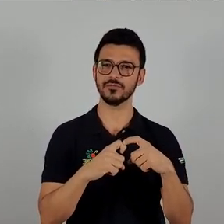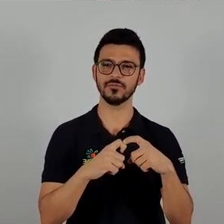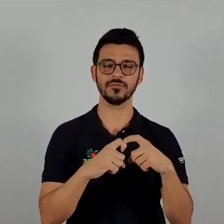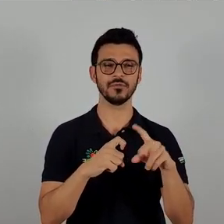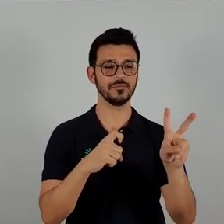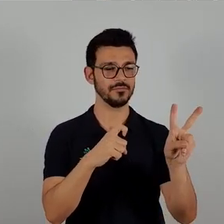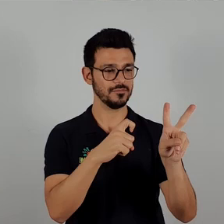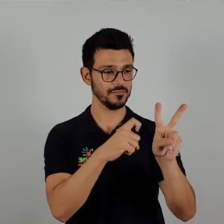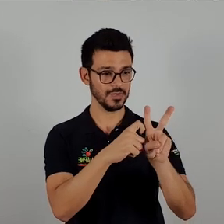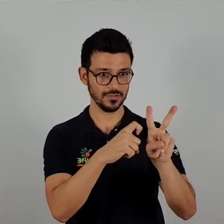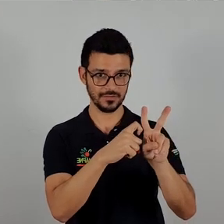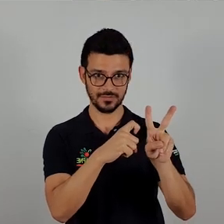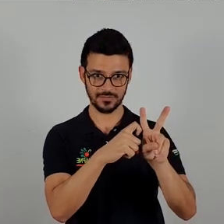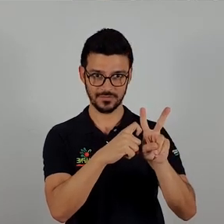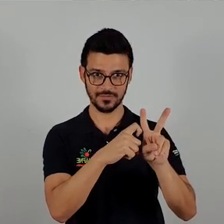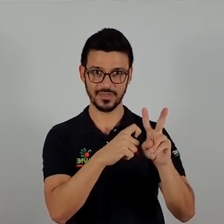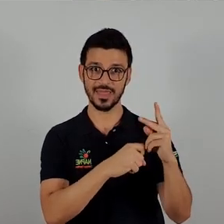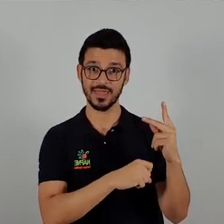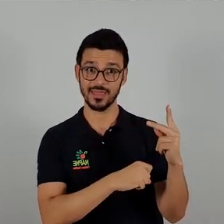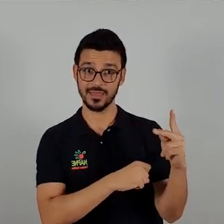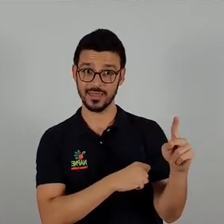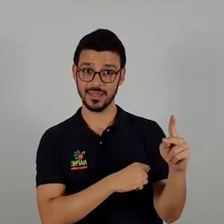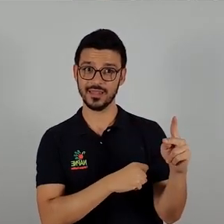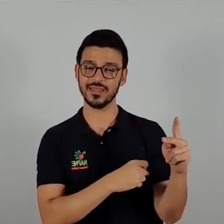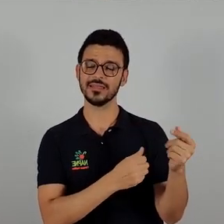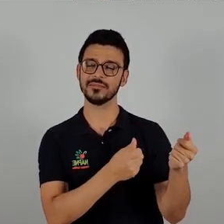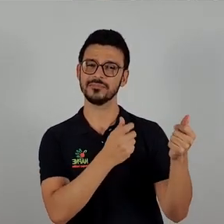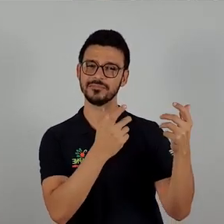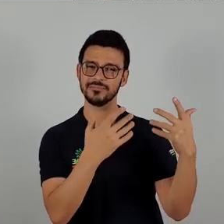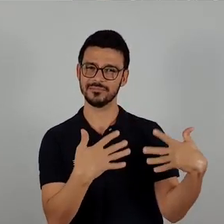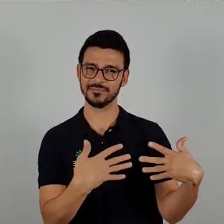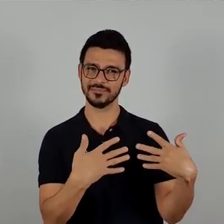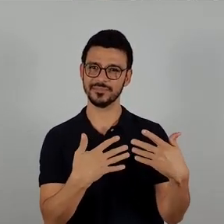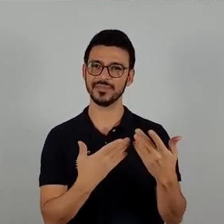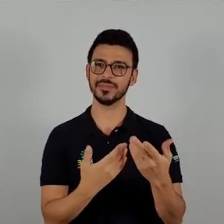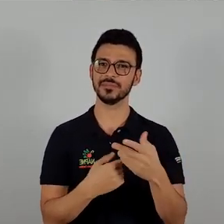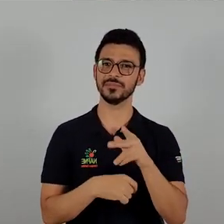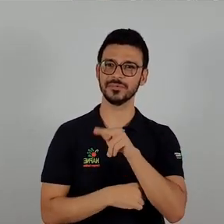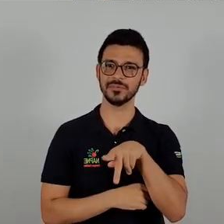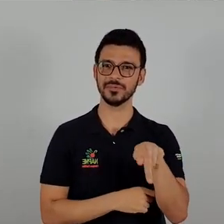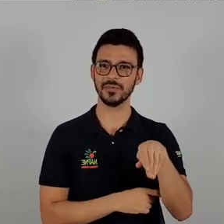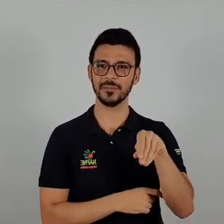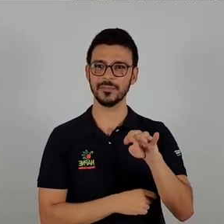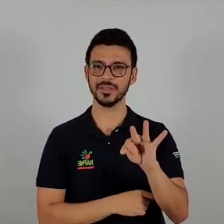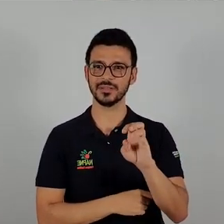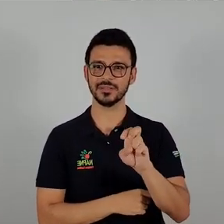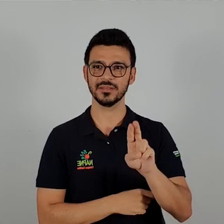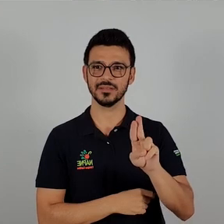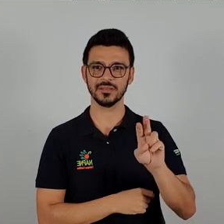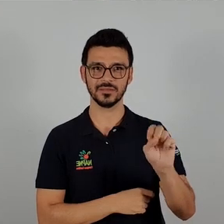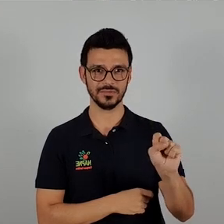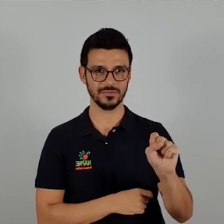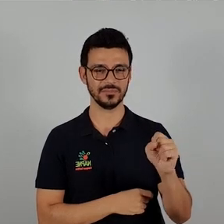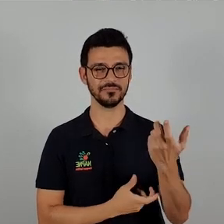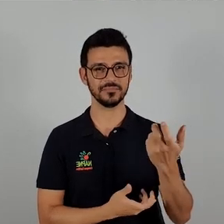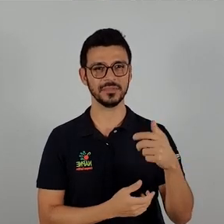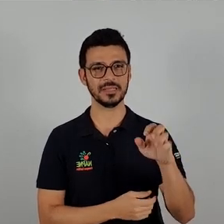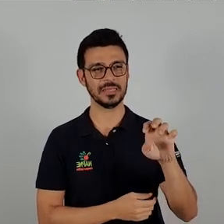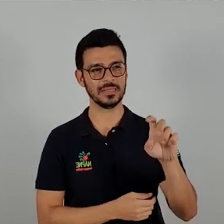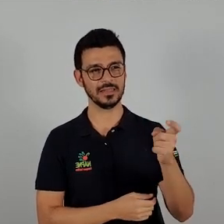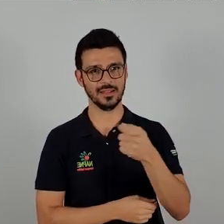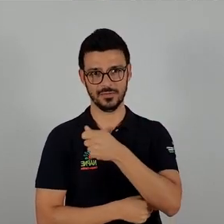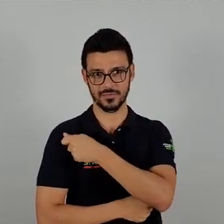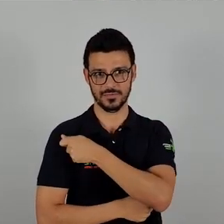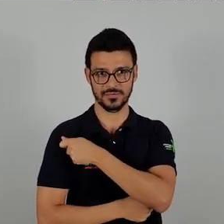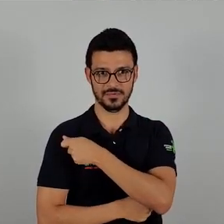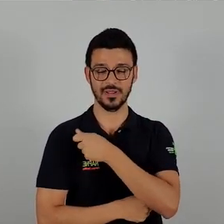né? E ela fala com muito carinho desse professor Matheus, né, que é a Carla, né, a minha ex-aluna, que ela foi